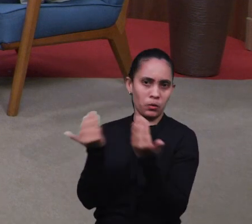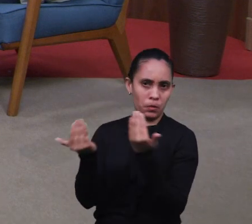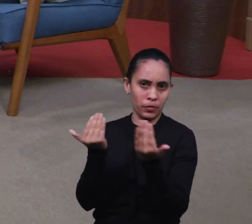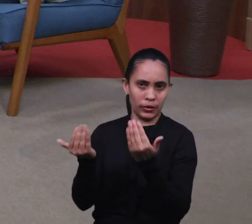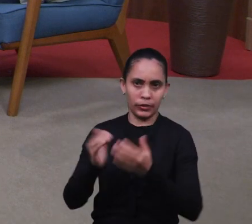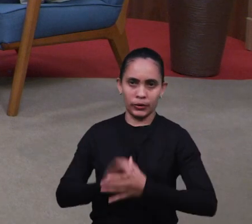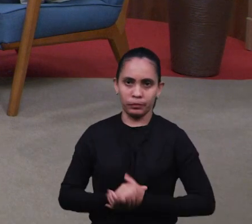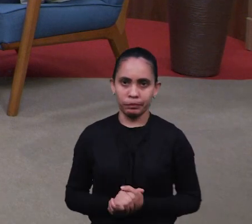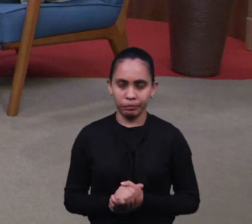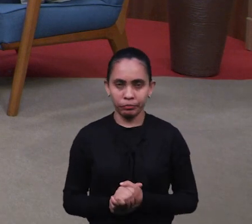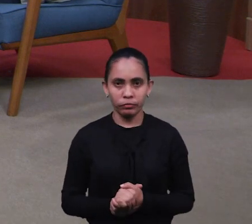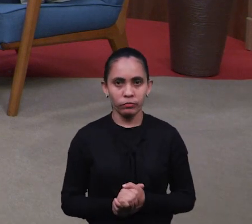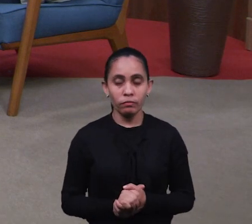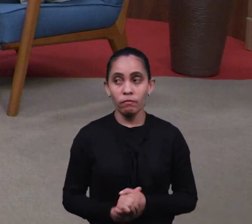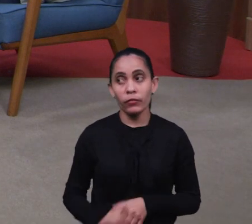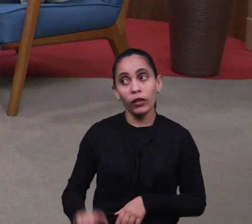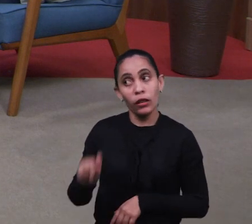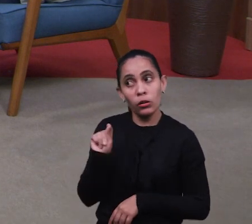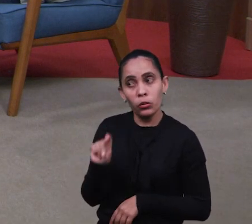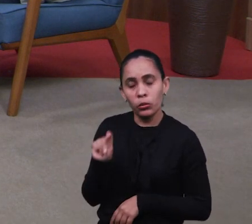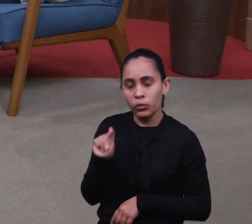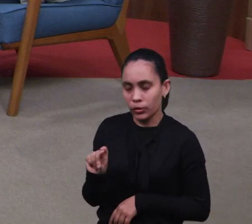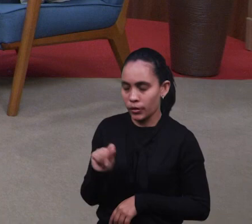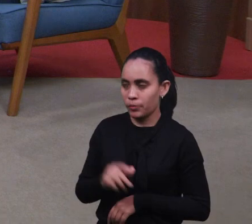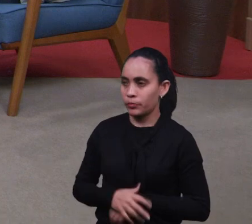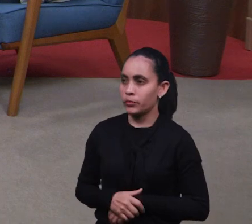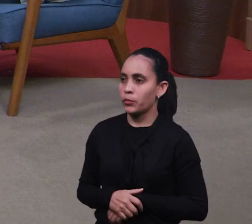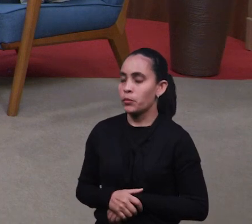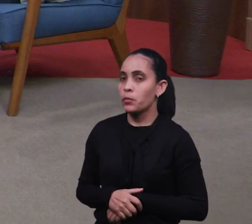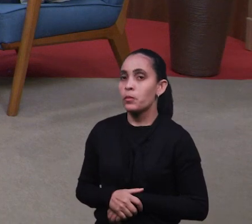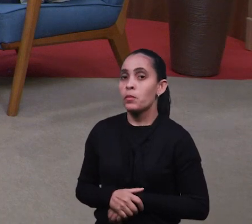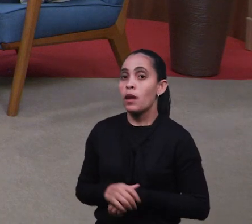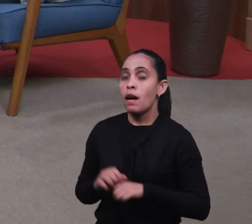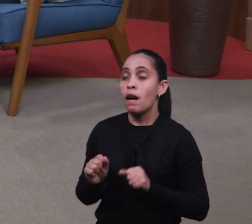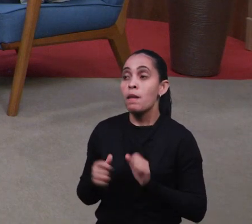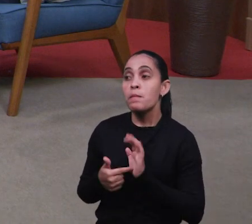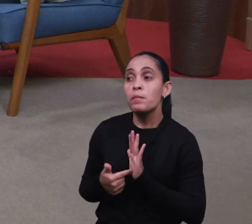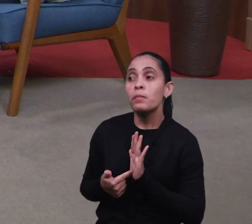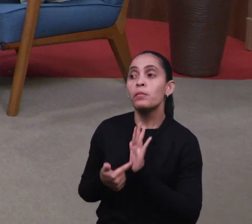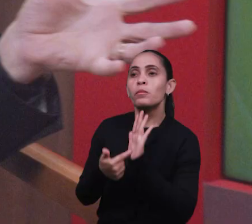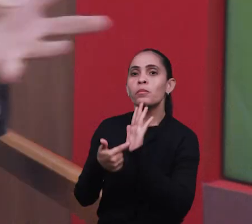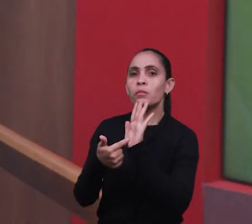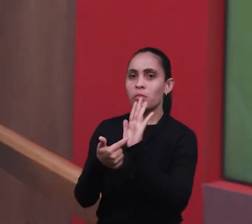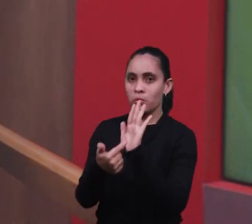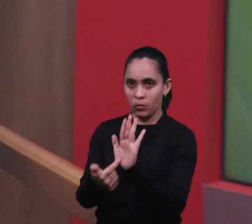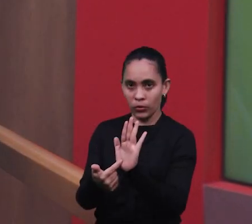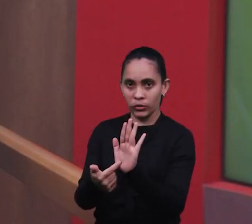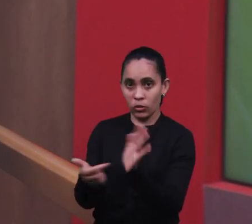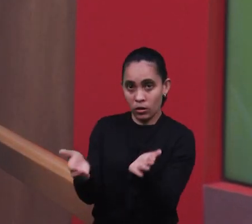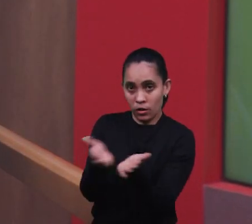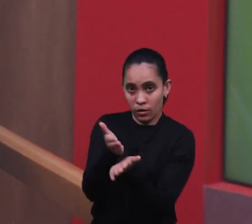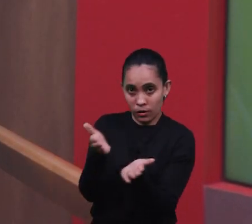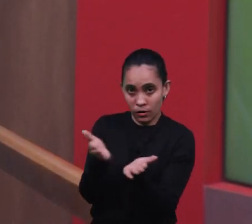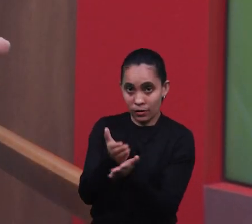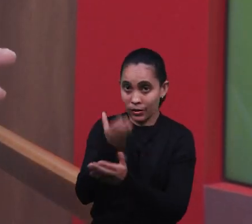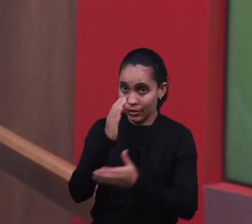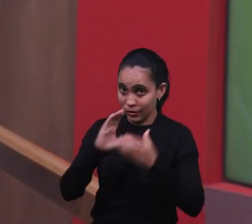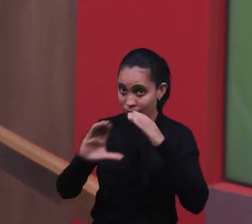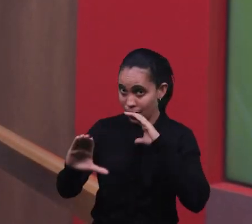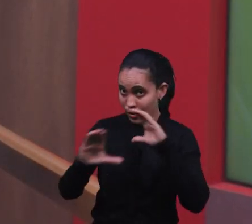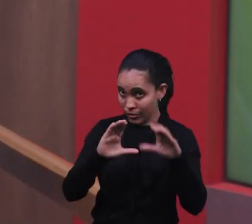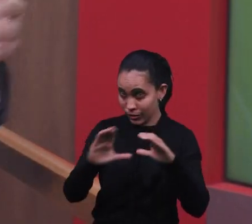Que é a expressão aqui, partiu no livro de Cantares, da noiva